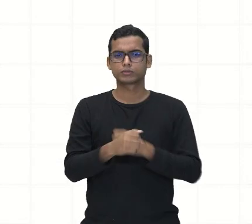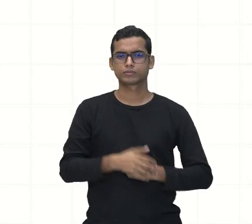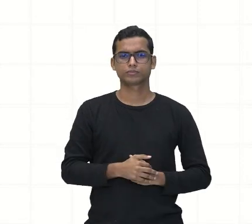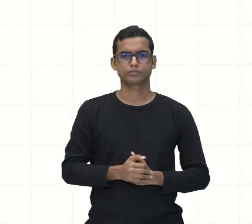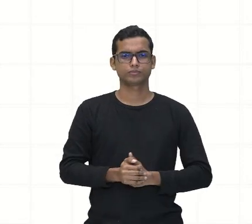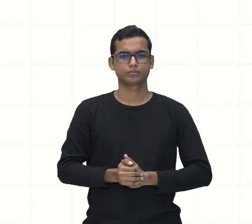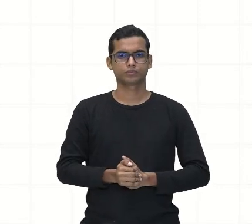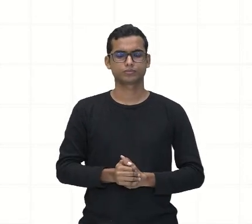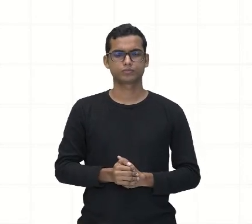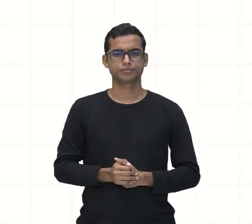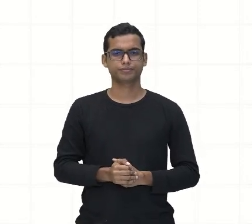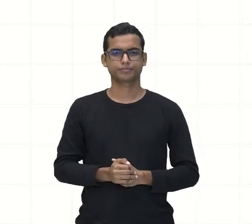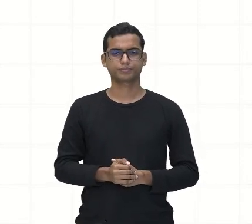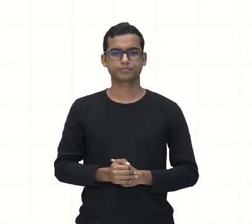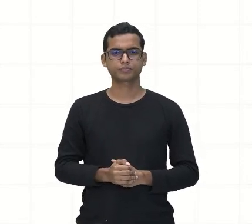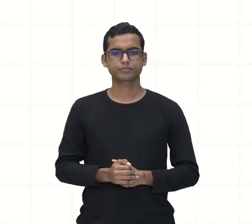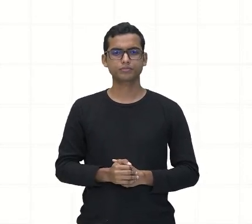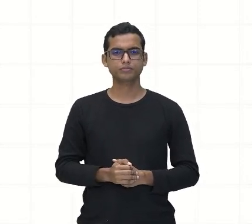Janeiro,